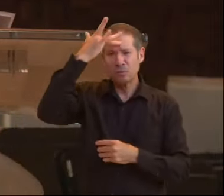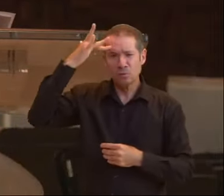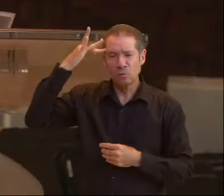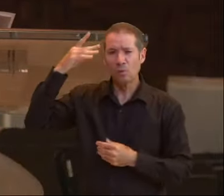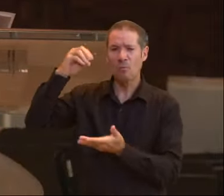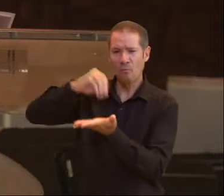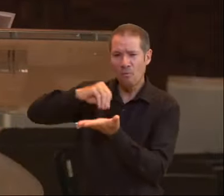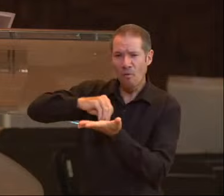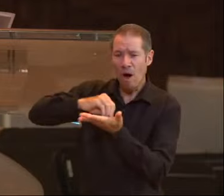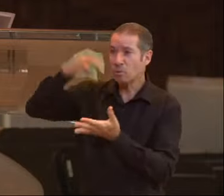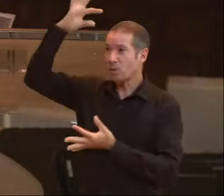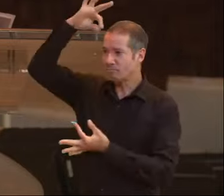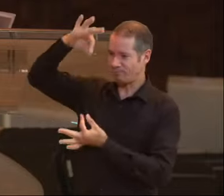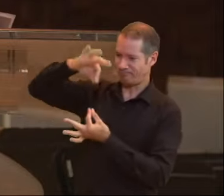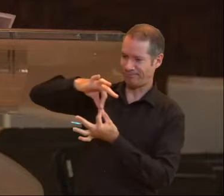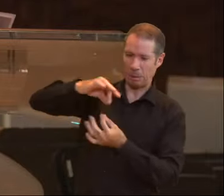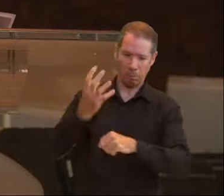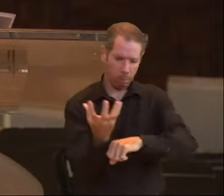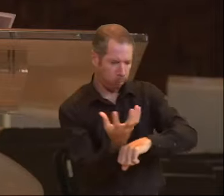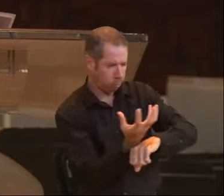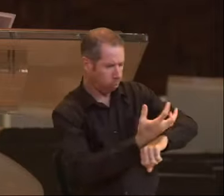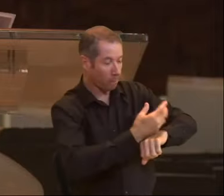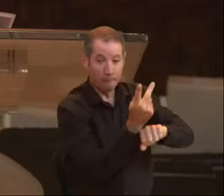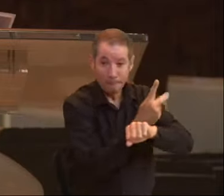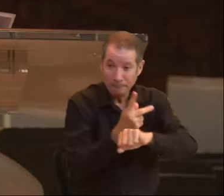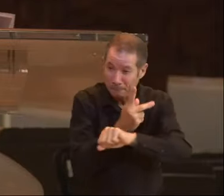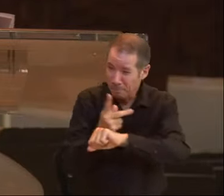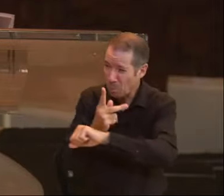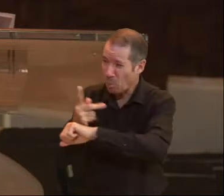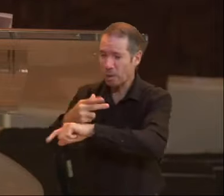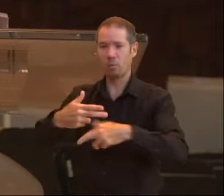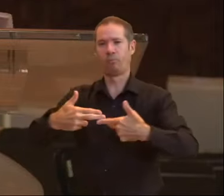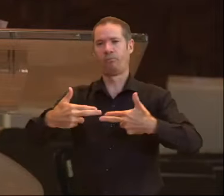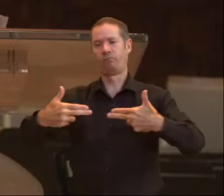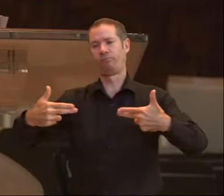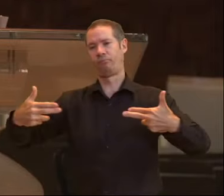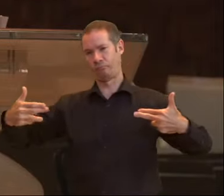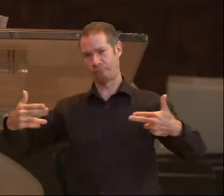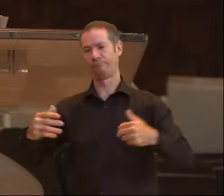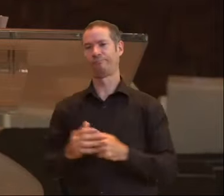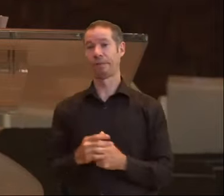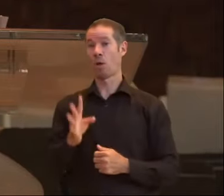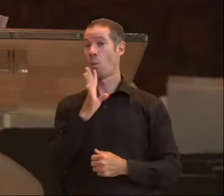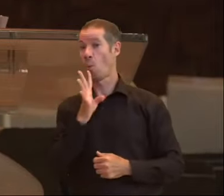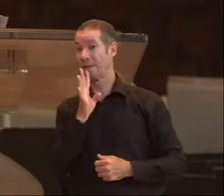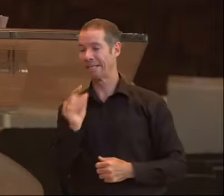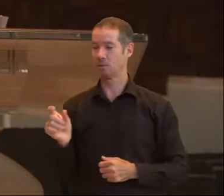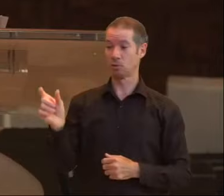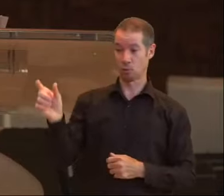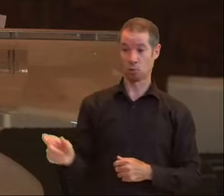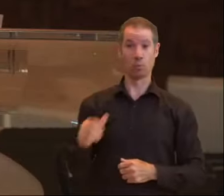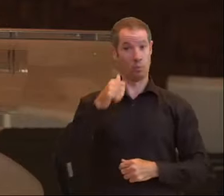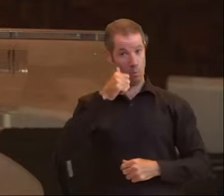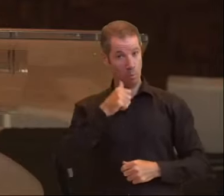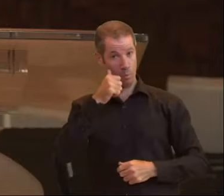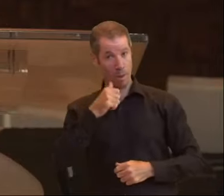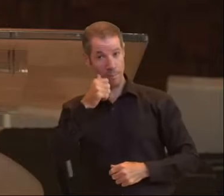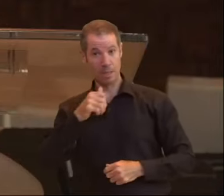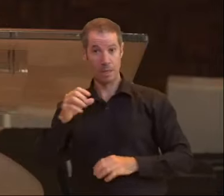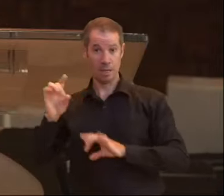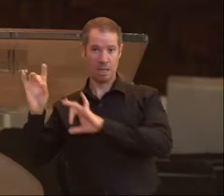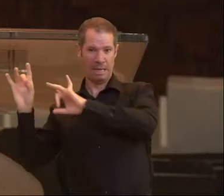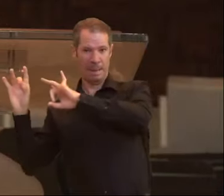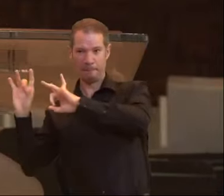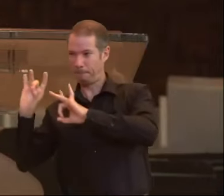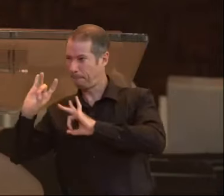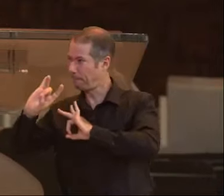mundo, tanta gente sedenta procurando tanta coisa. Eu conheço uma menina que ela abandonou os caminhos